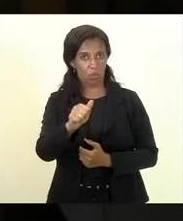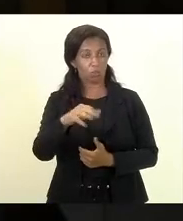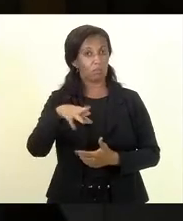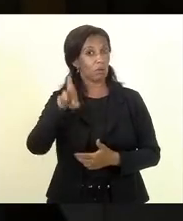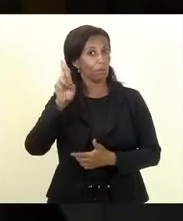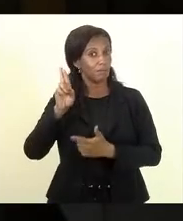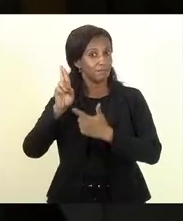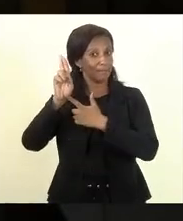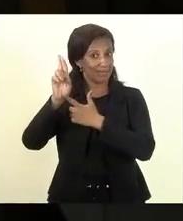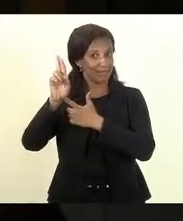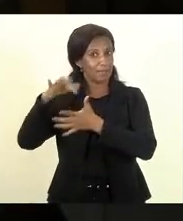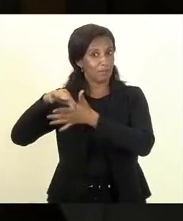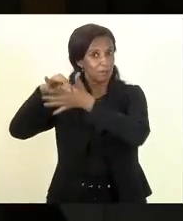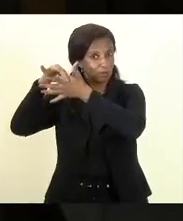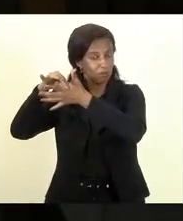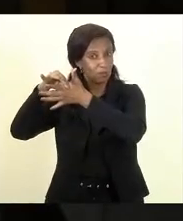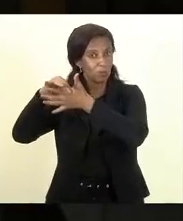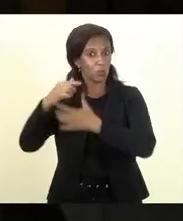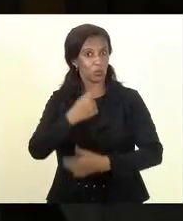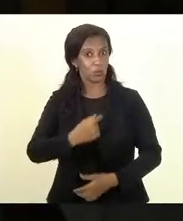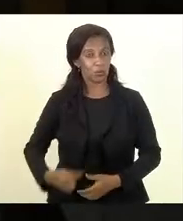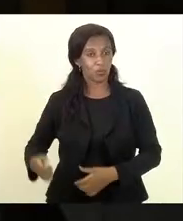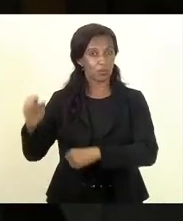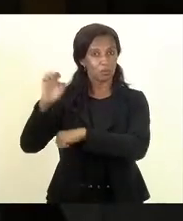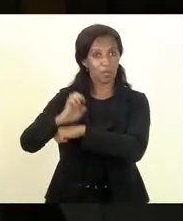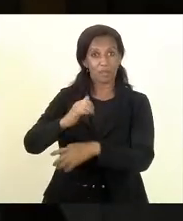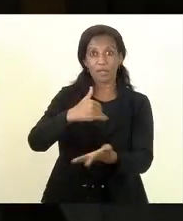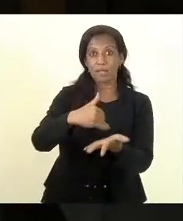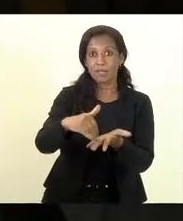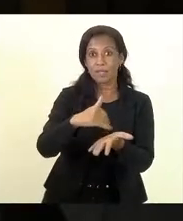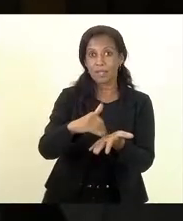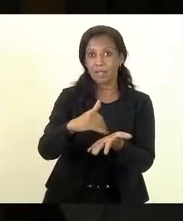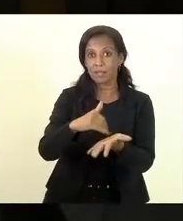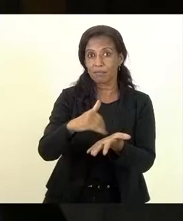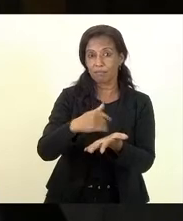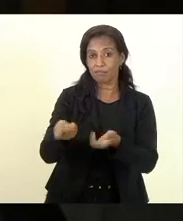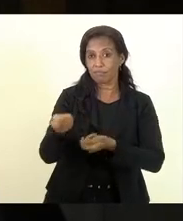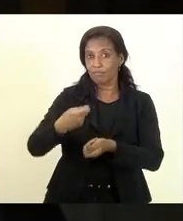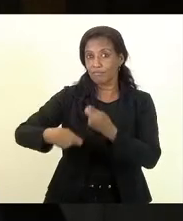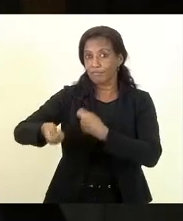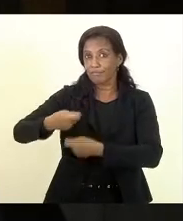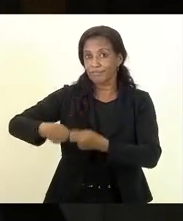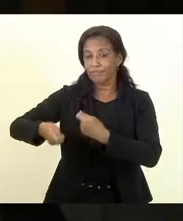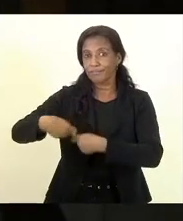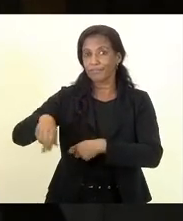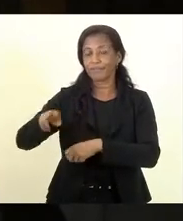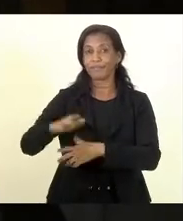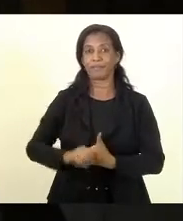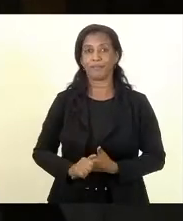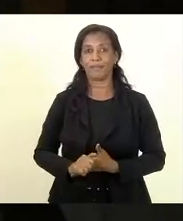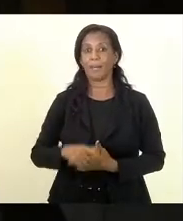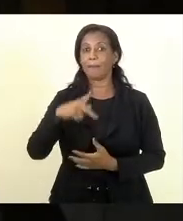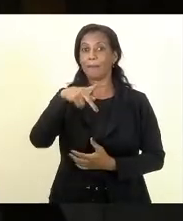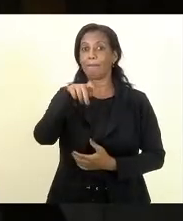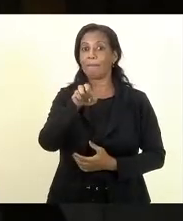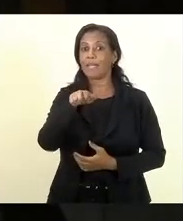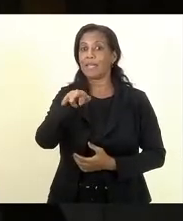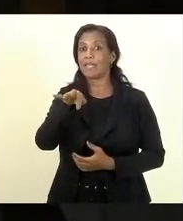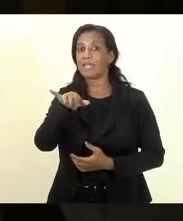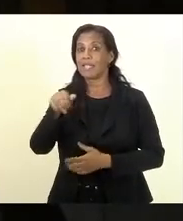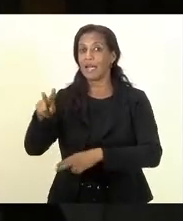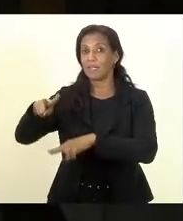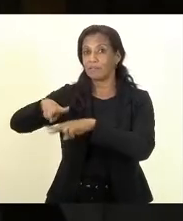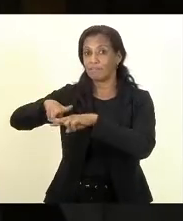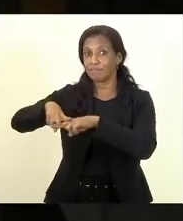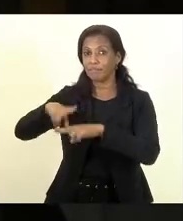representante do governo do Estado, até então secretário de administração penitenciária, presidente.